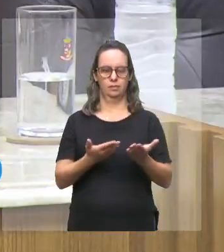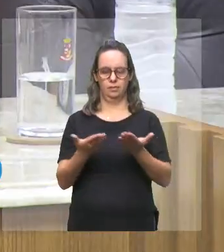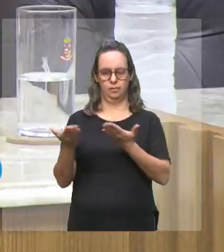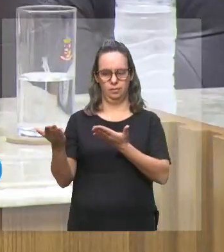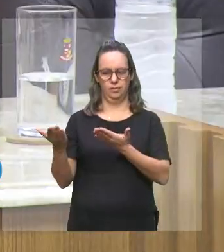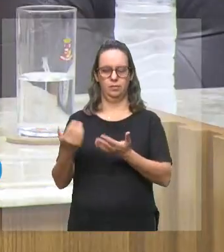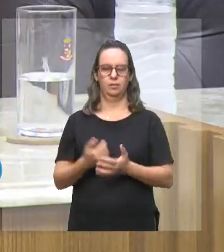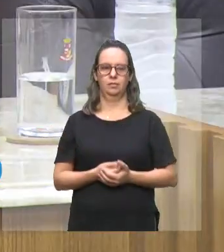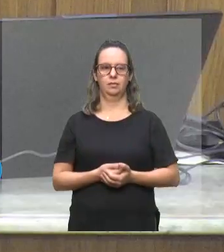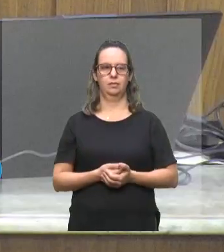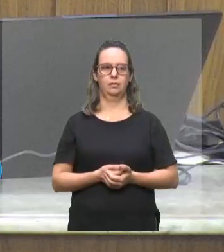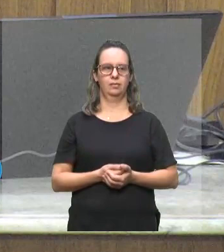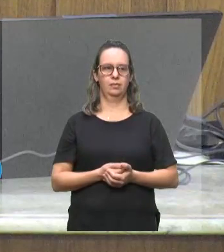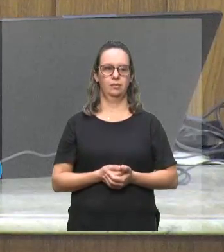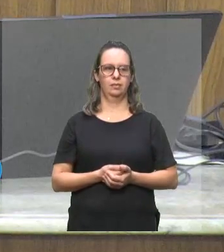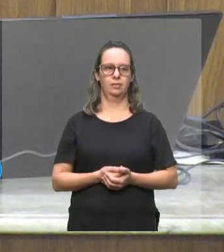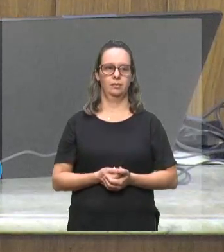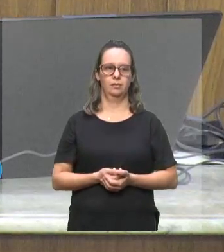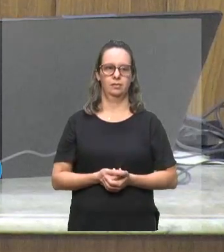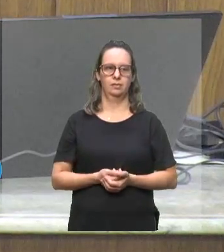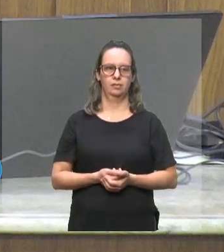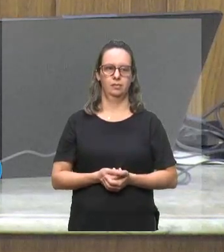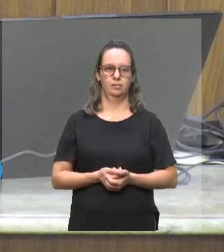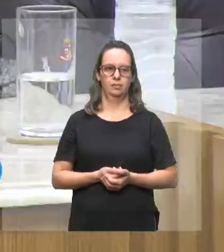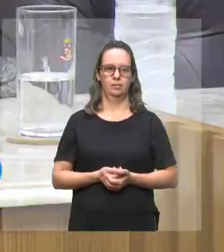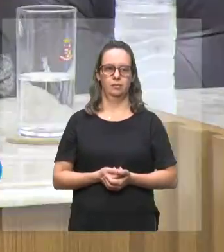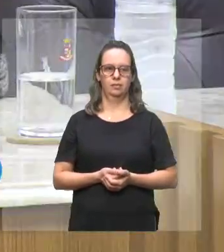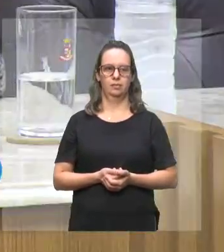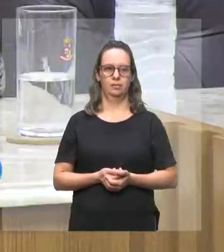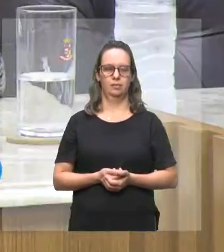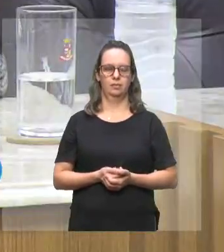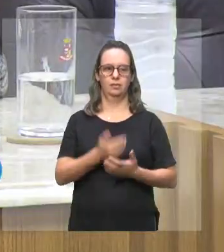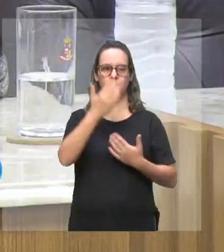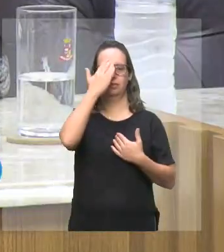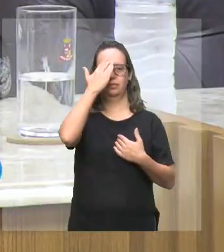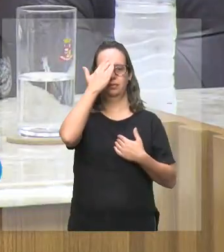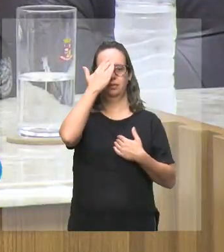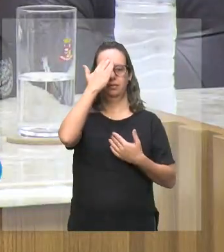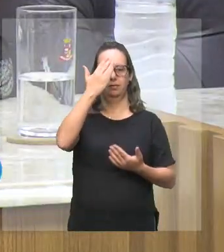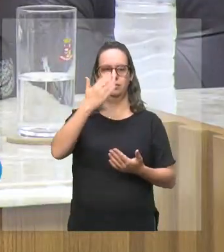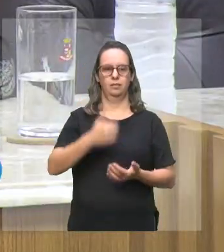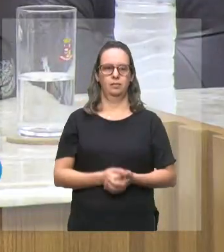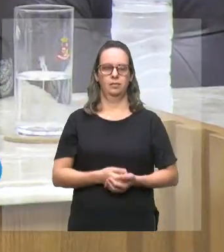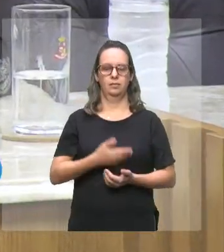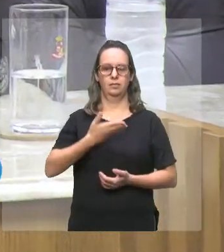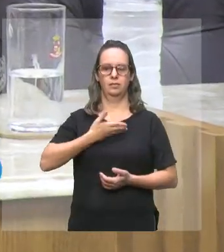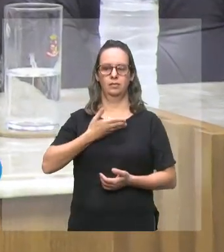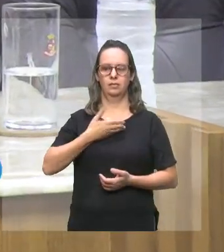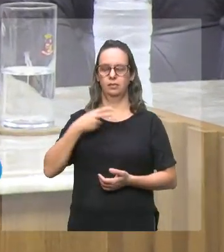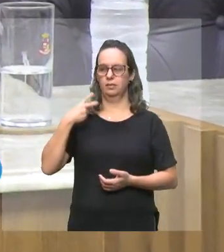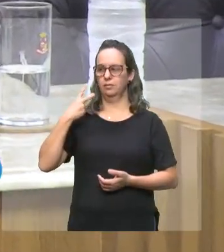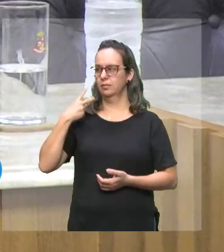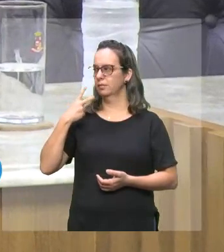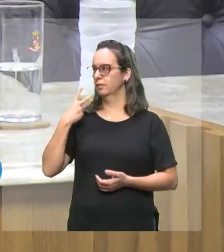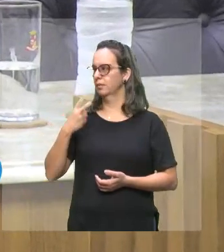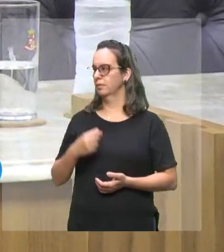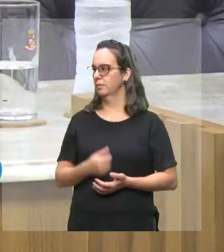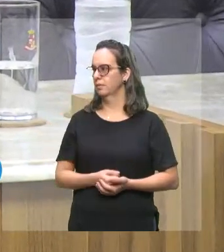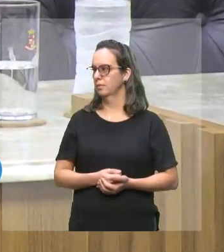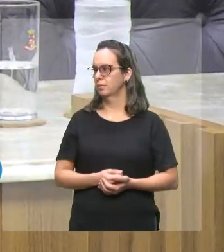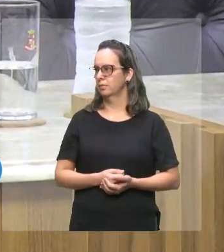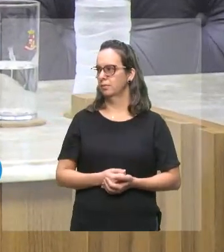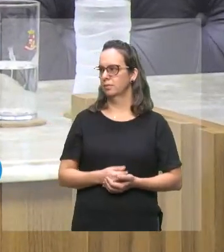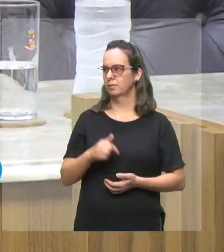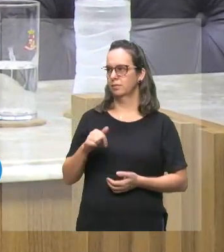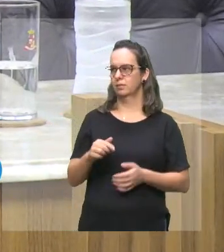palavra, a vereadora Viviane Delmassa. Eu quero agradecer somente aos nobres pares por entender que esse